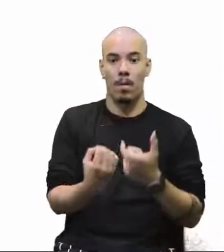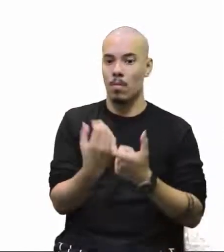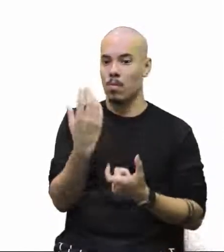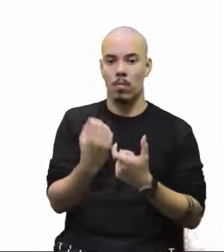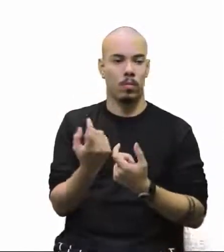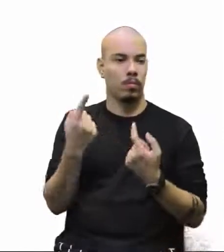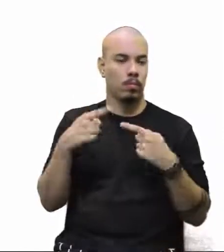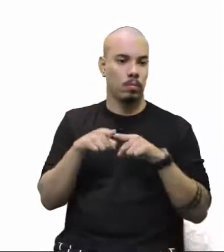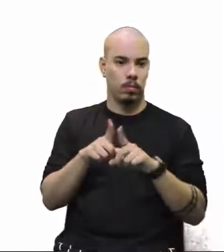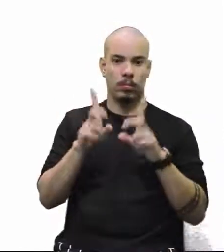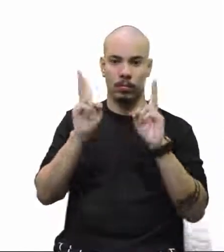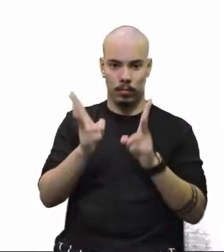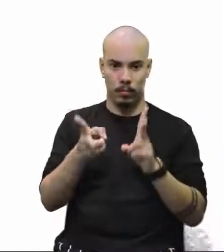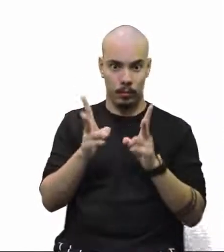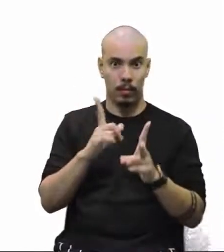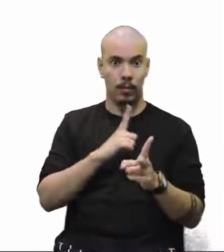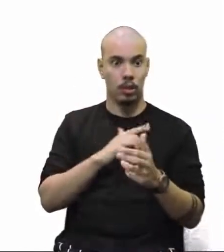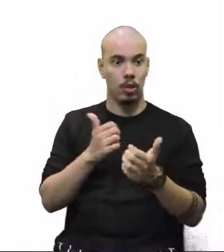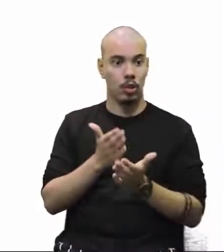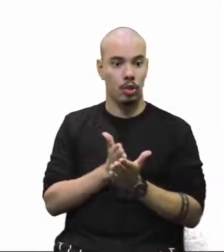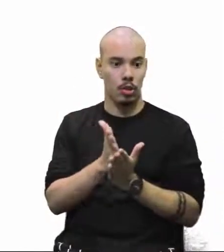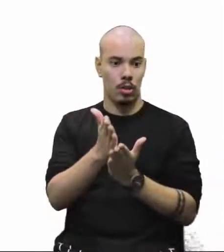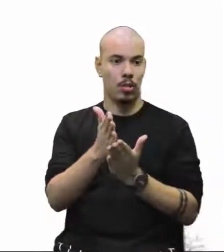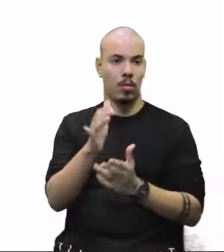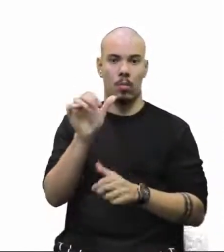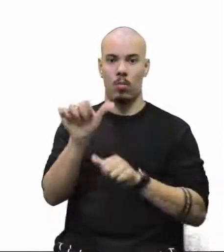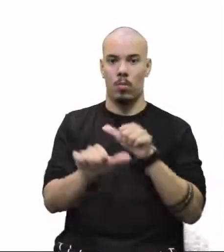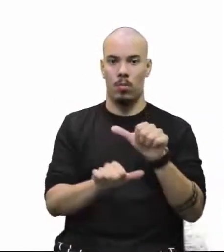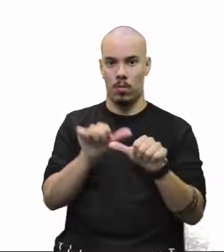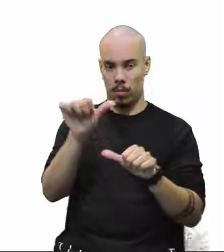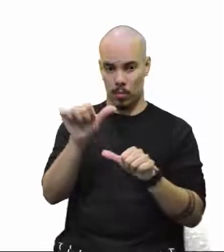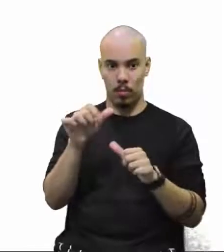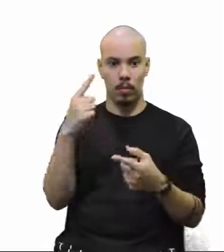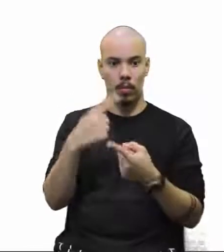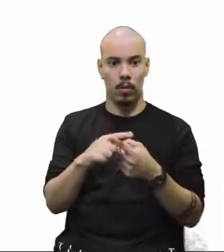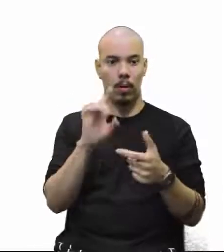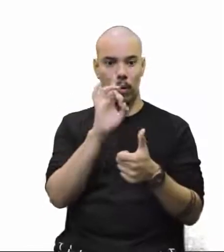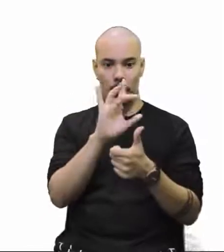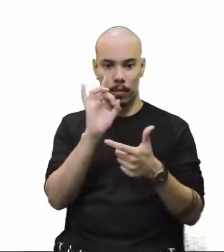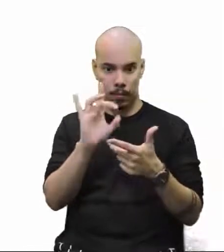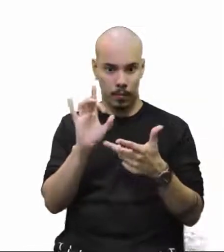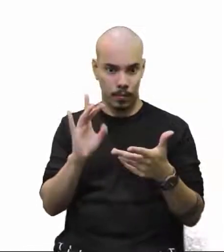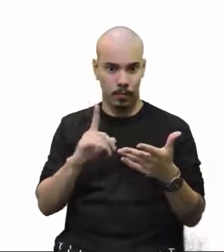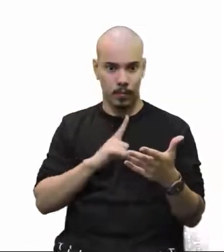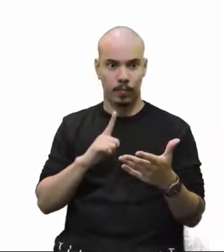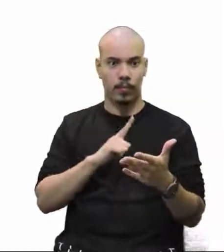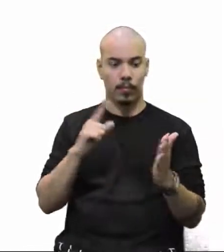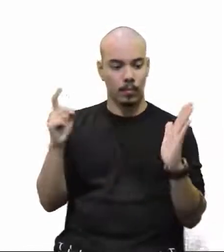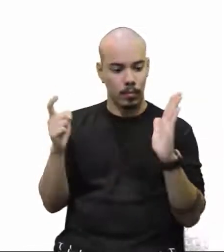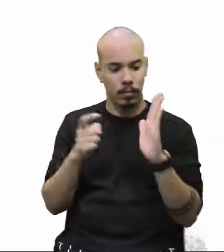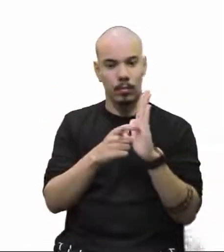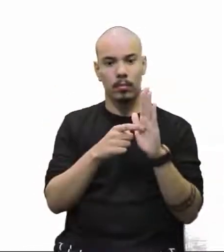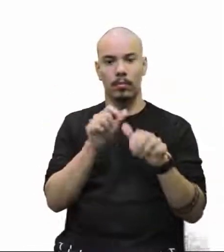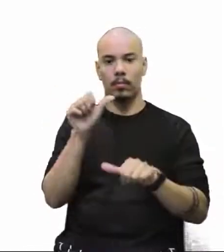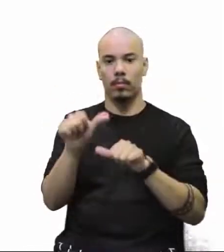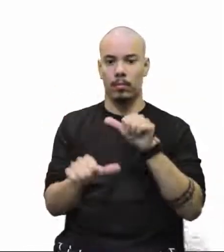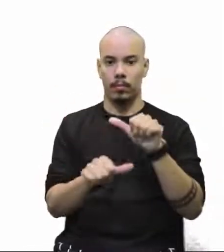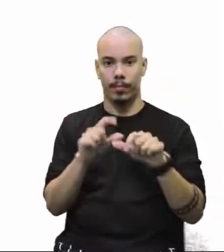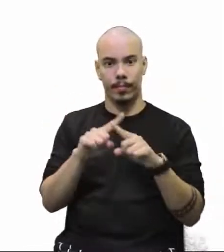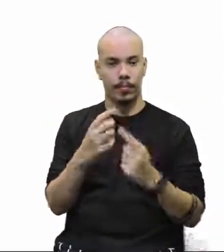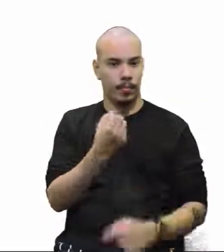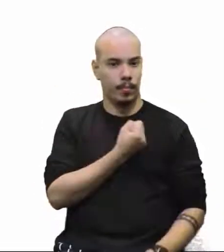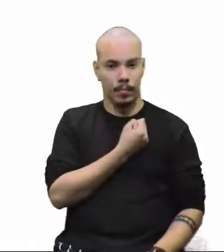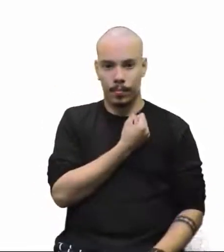mesmo, mesma velocidade. A direção da velocidade que muda, né? Cada Isso. ponto, a direção vai mudar, mas o